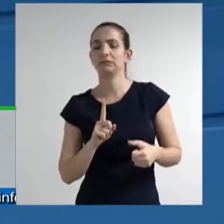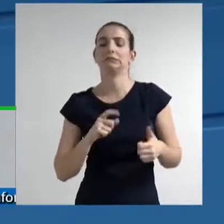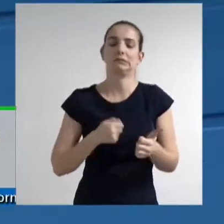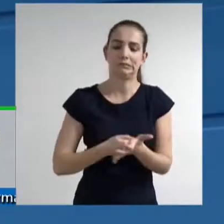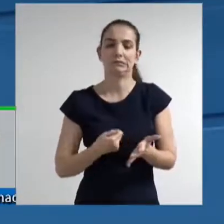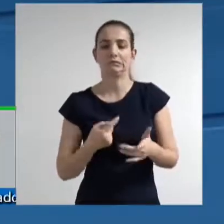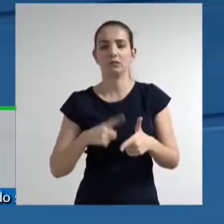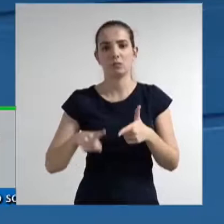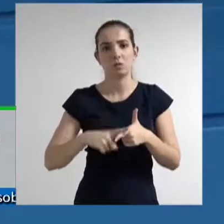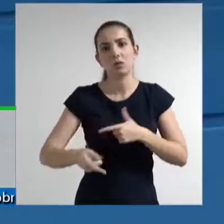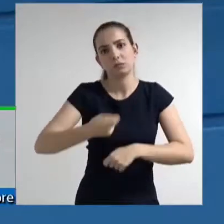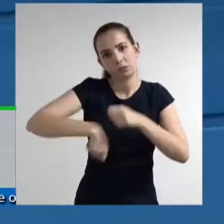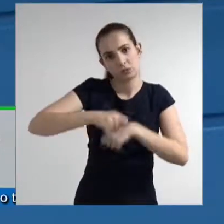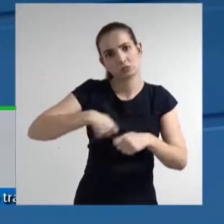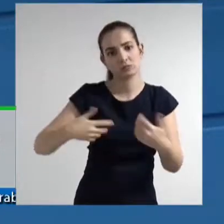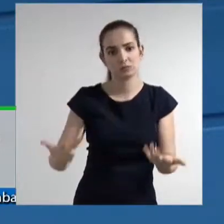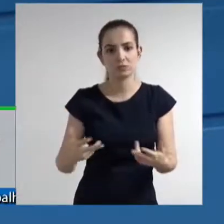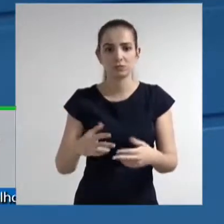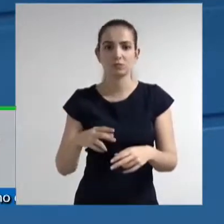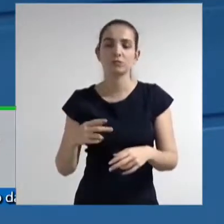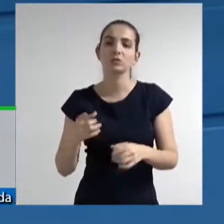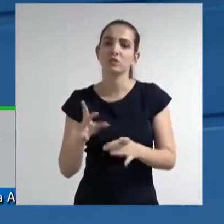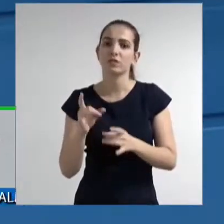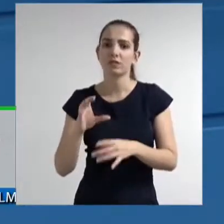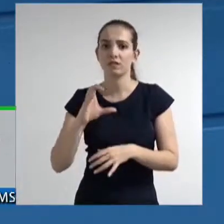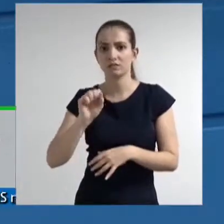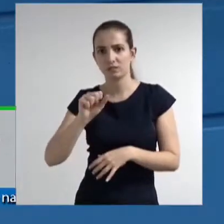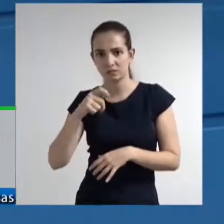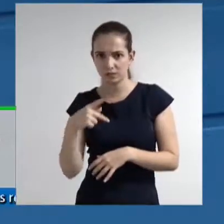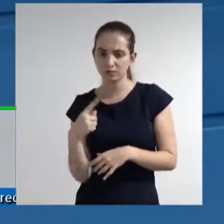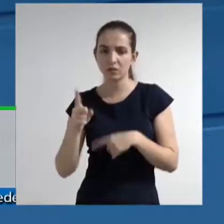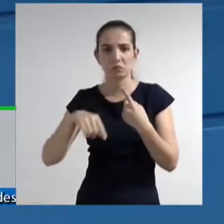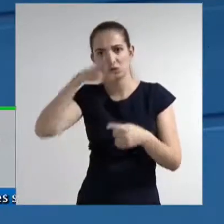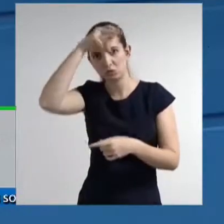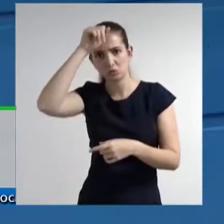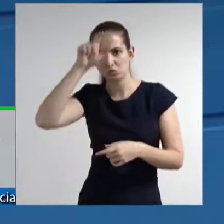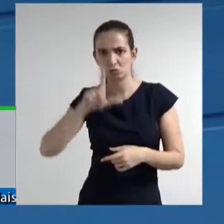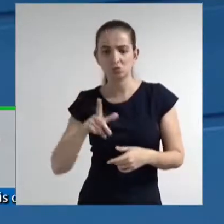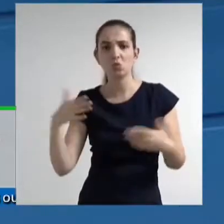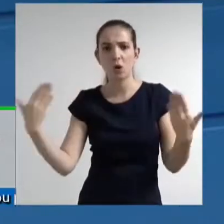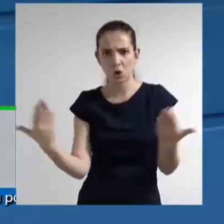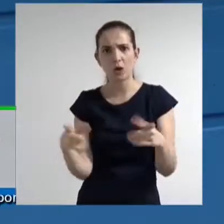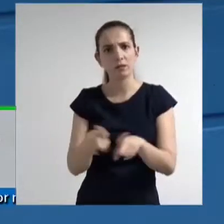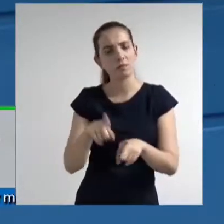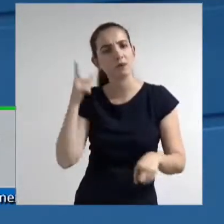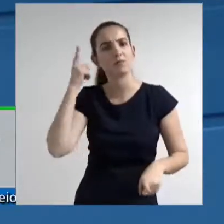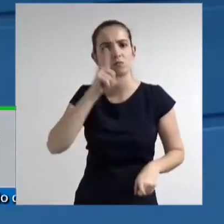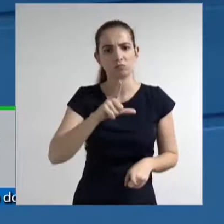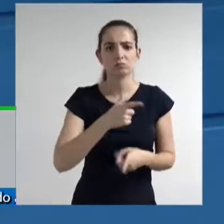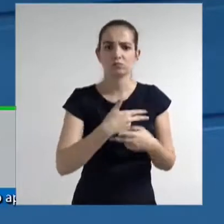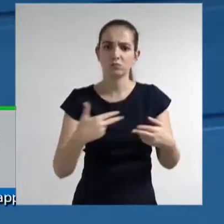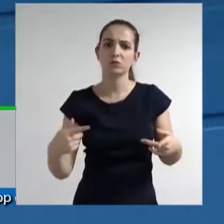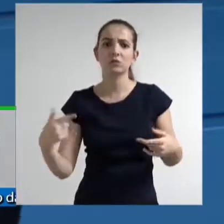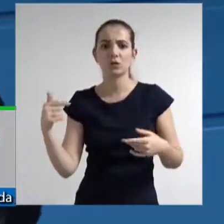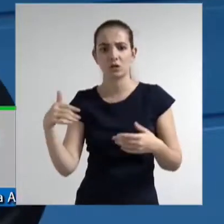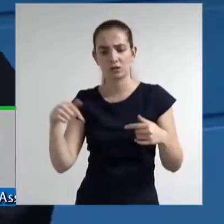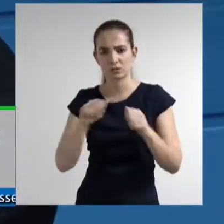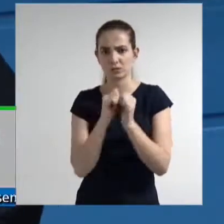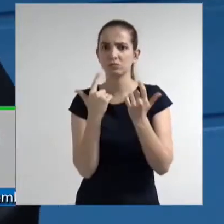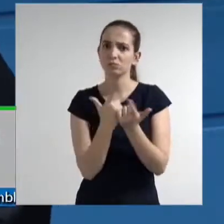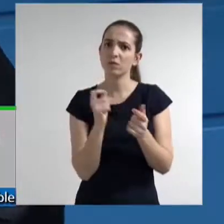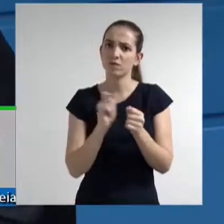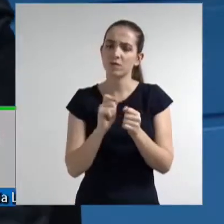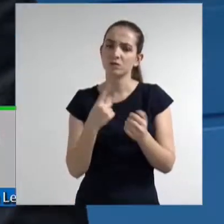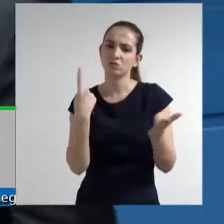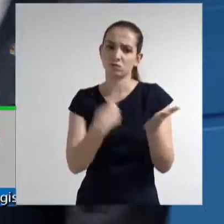a negociação de venda da CESP, aí o Mato Grosso do Sul todo sai ganhando, e essa casa fez o papel necessário que